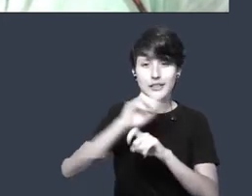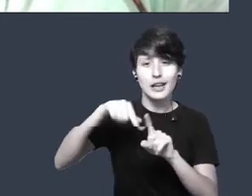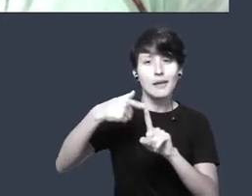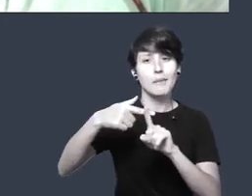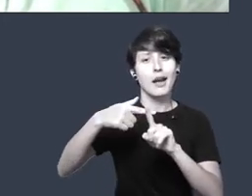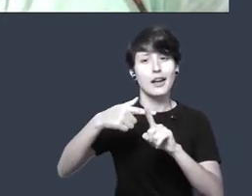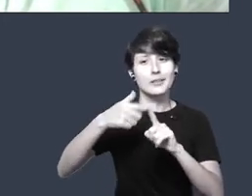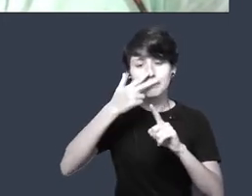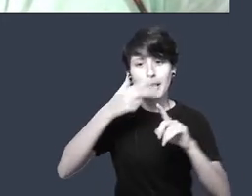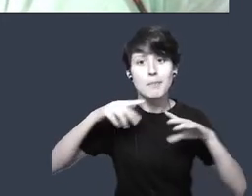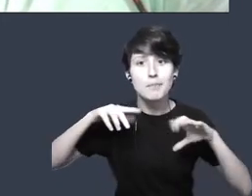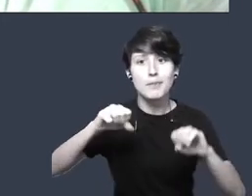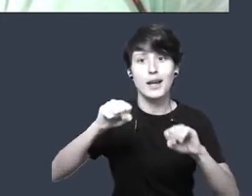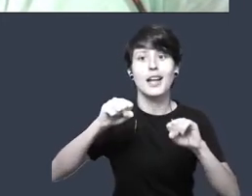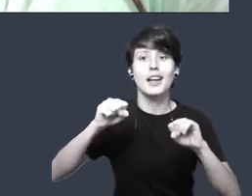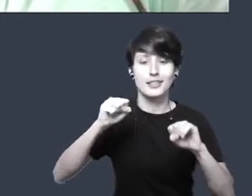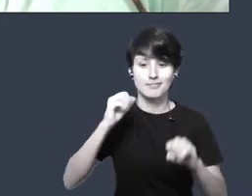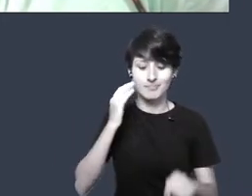ataque.